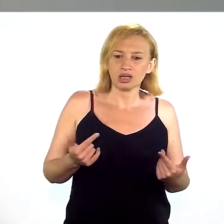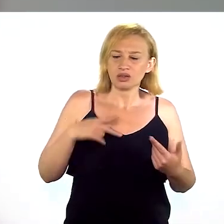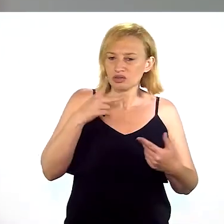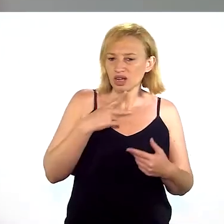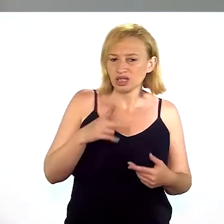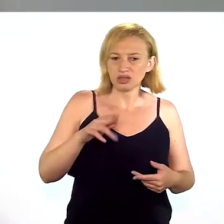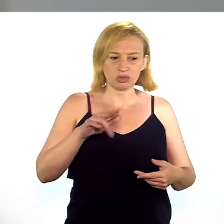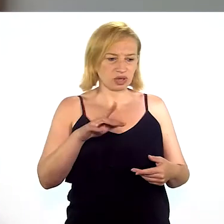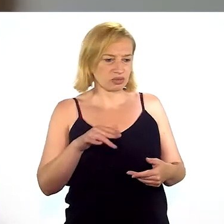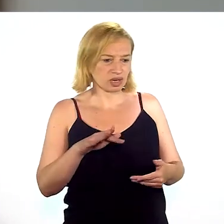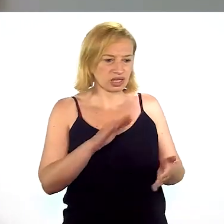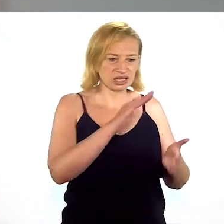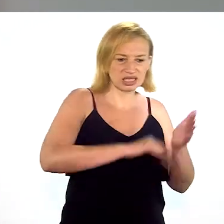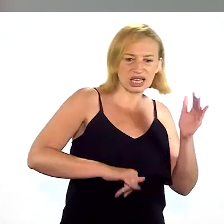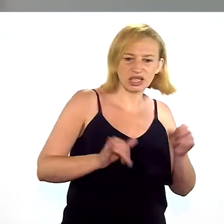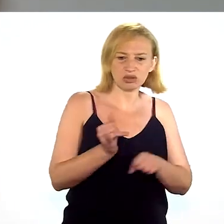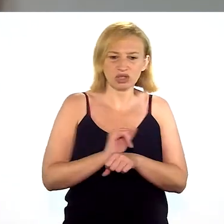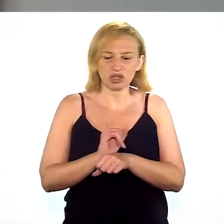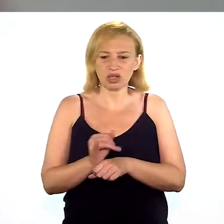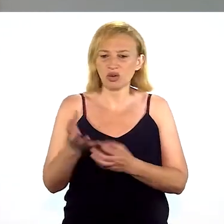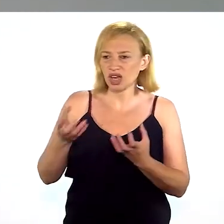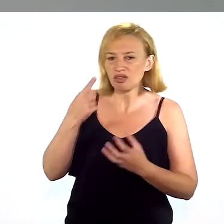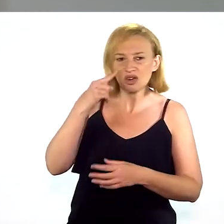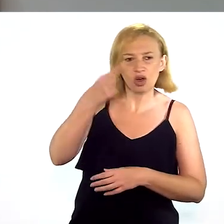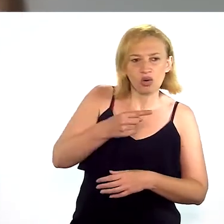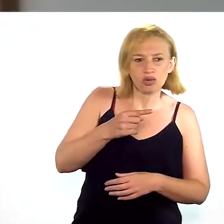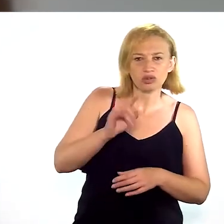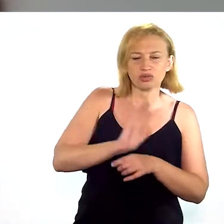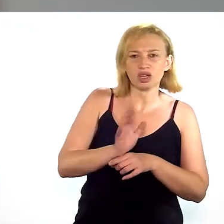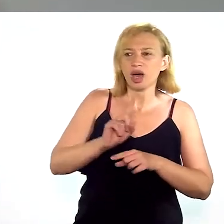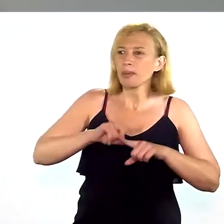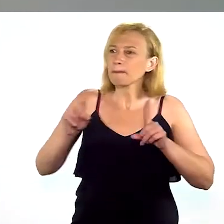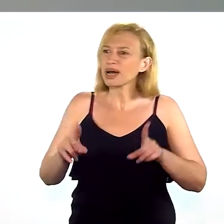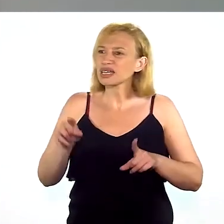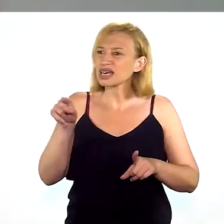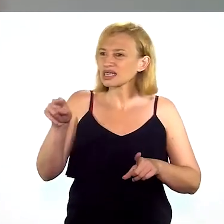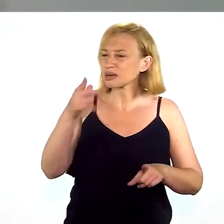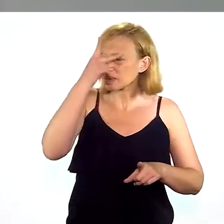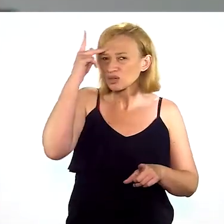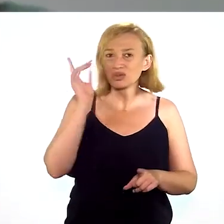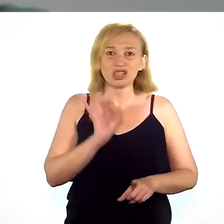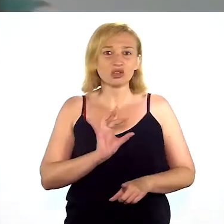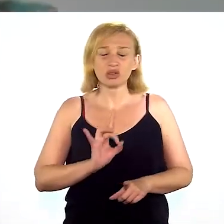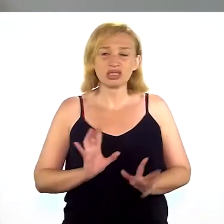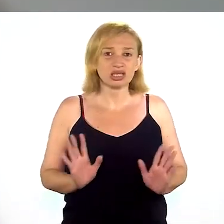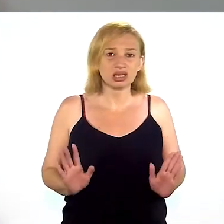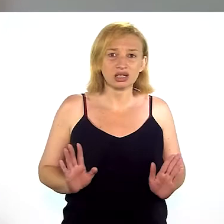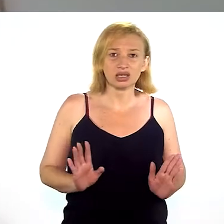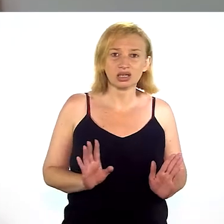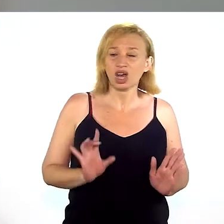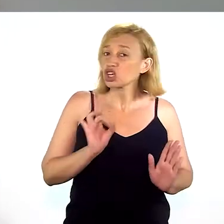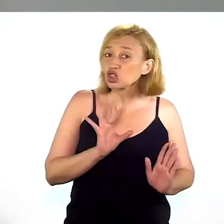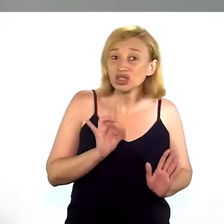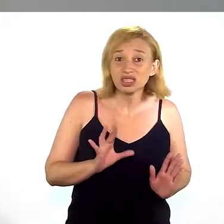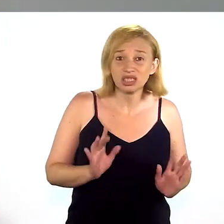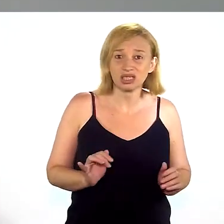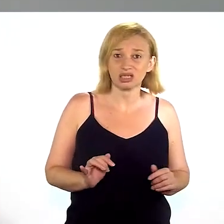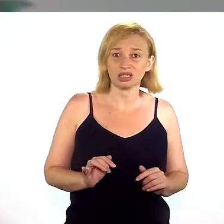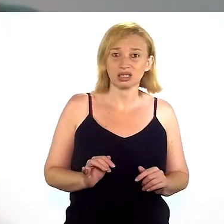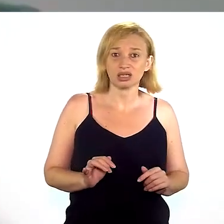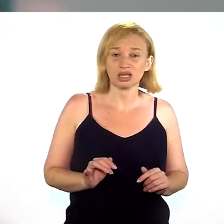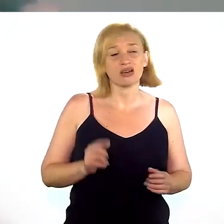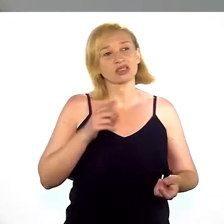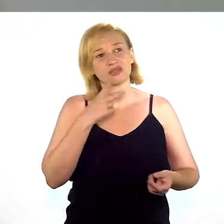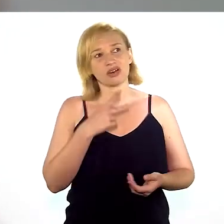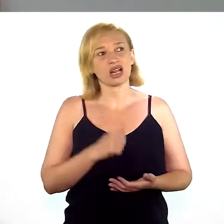assistir na Netflix, não tô aqui falando com a minha irmã, tira aí seu YouTube que eu vou ver os meus vídeos, mas essa pessoa tá sozinha na vida, e